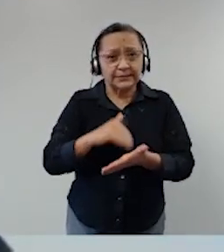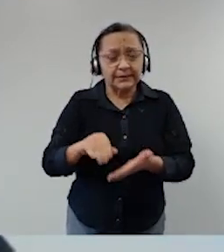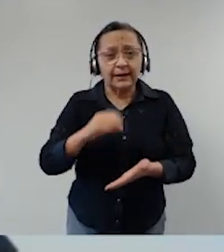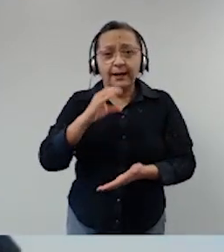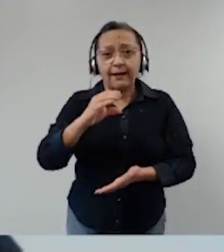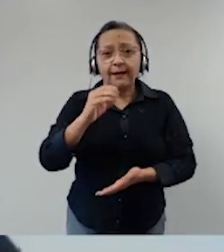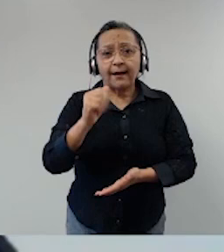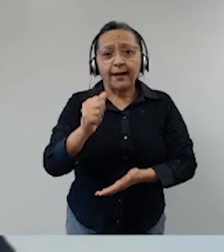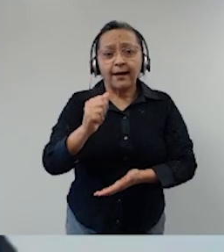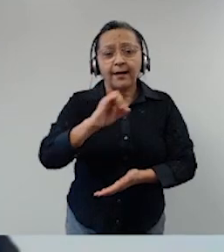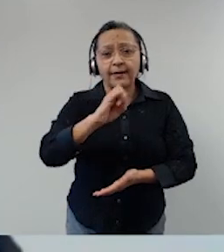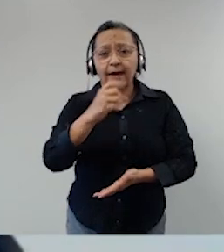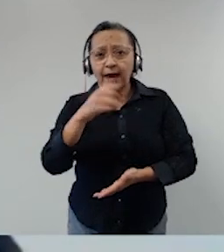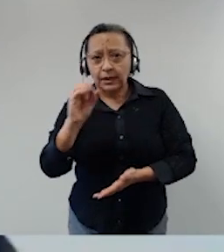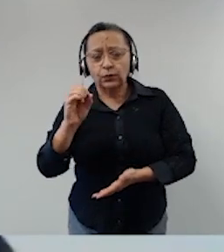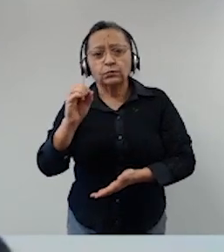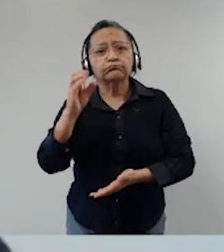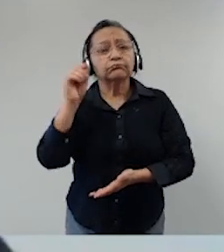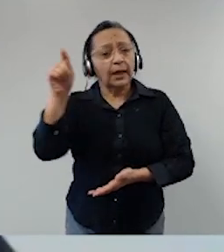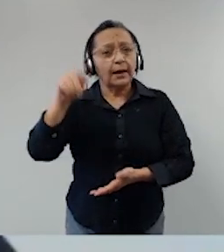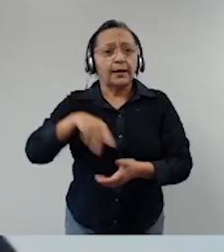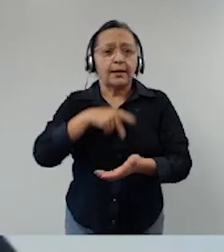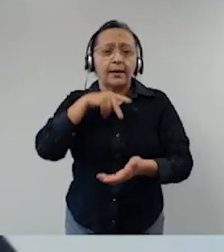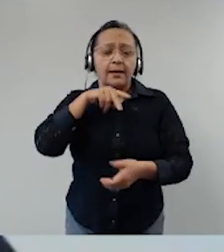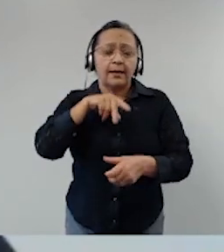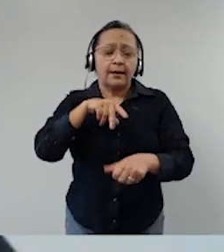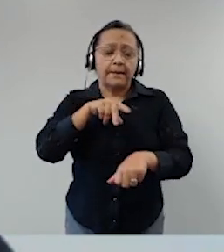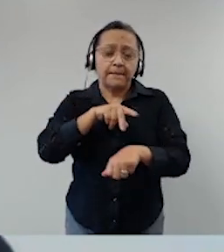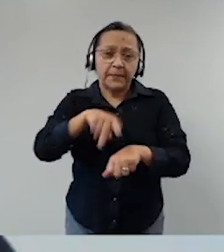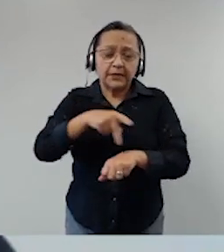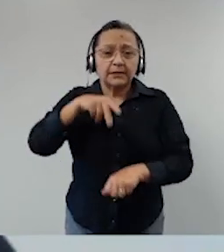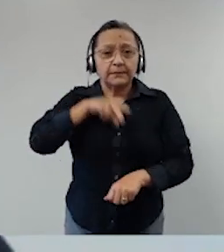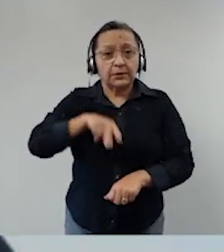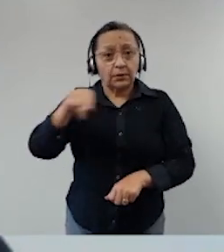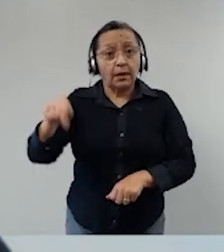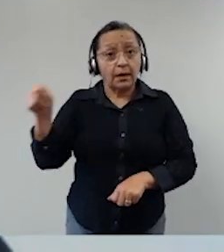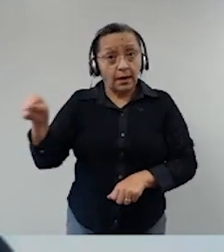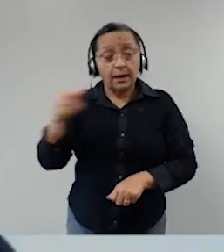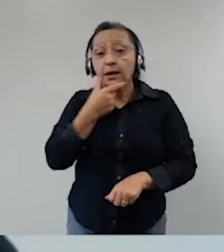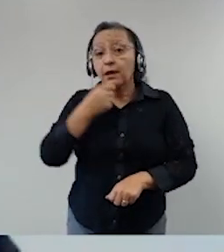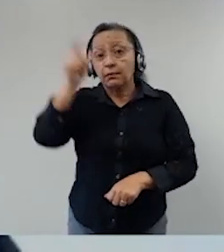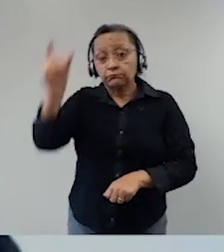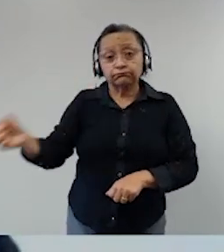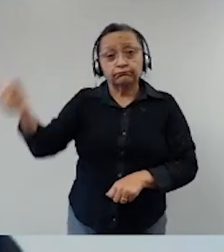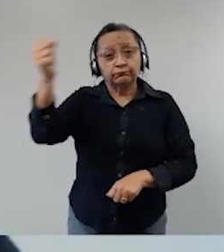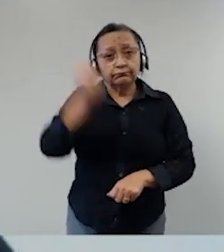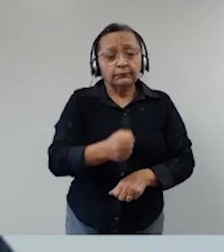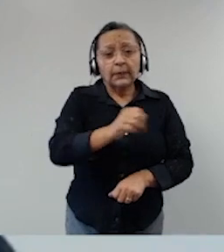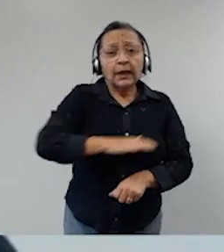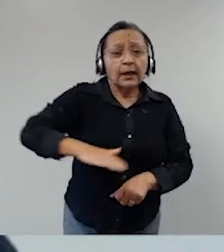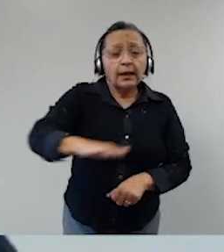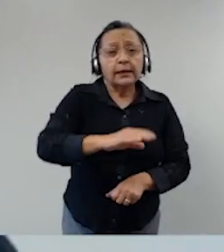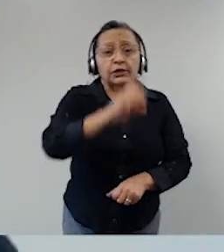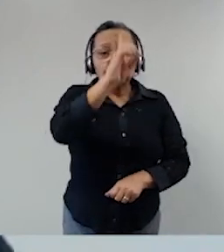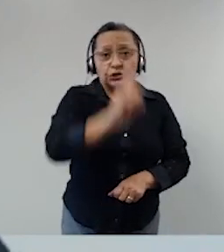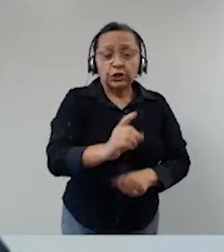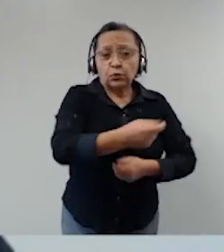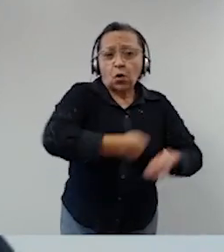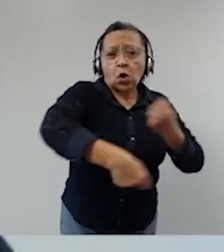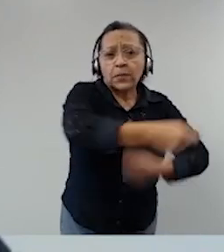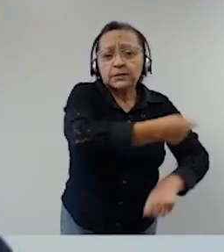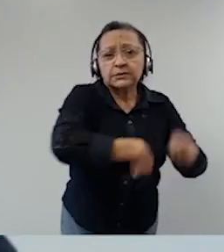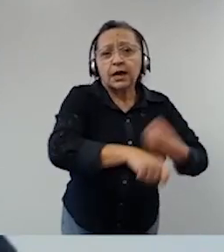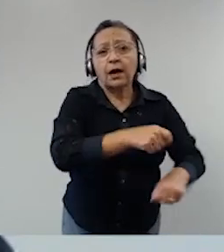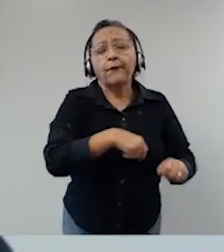maiores sociedades de advogados em Portugal, onde atua majoritariamente nas áreas de direito comercial e M&A, e